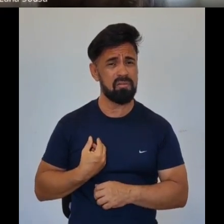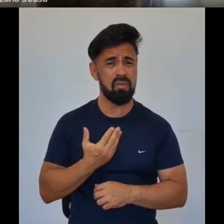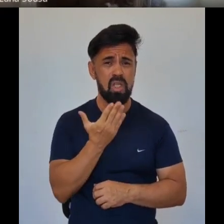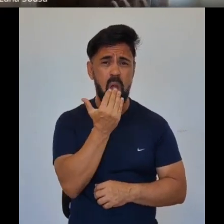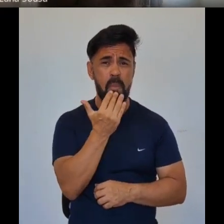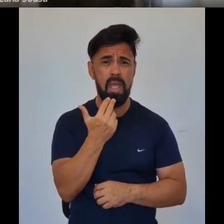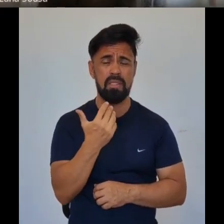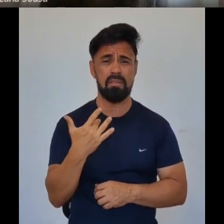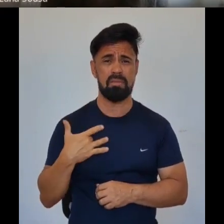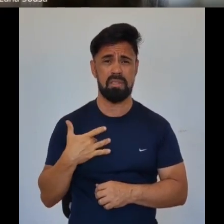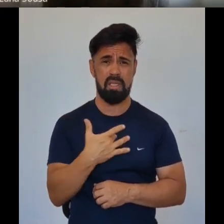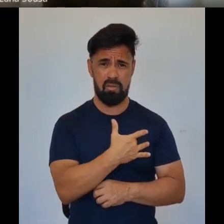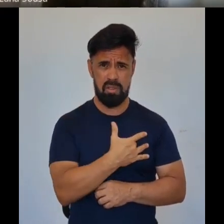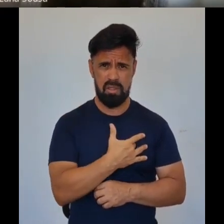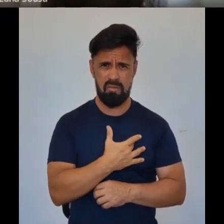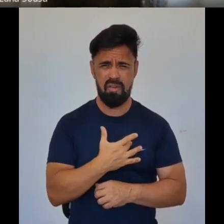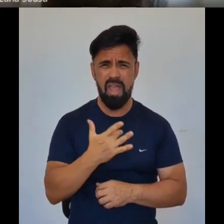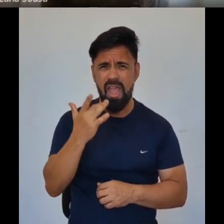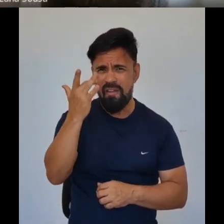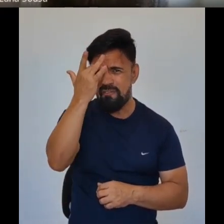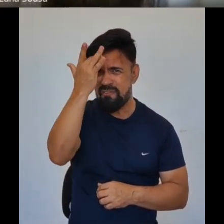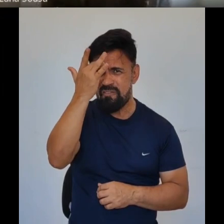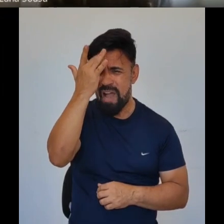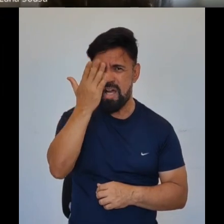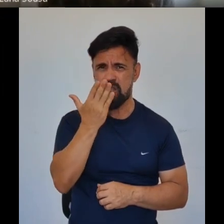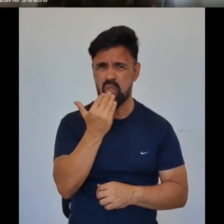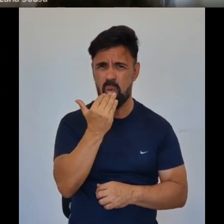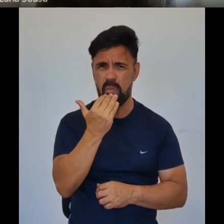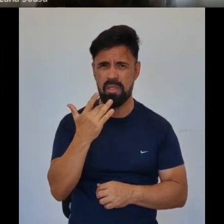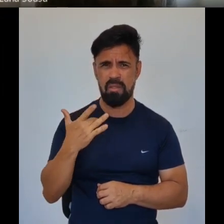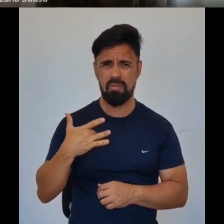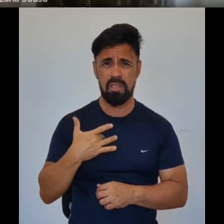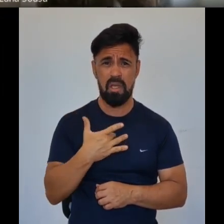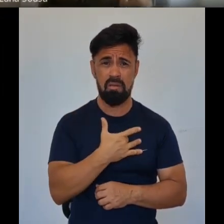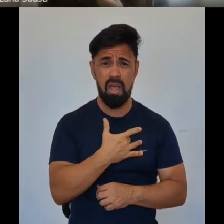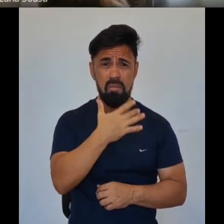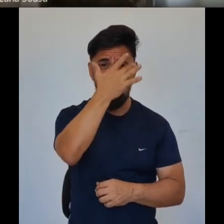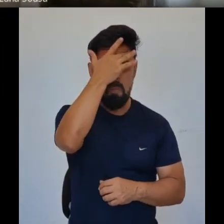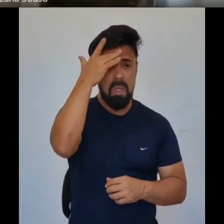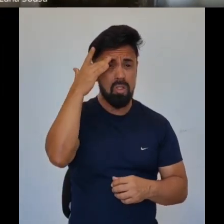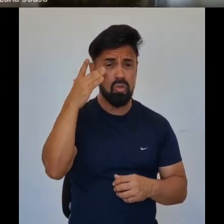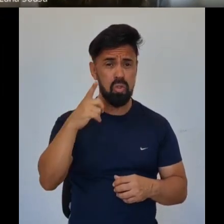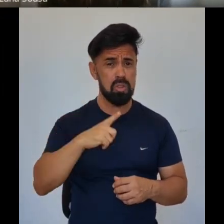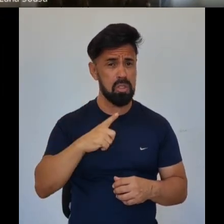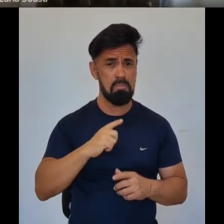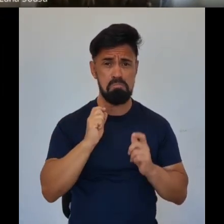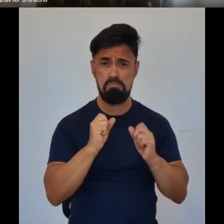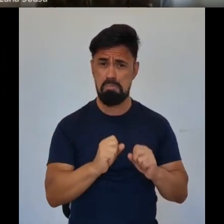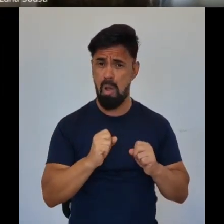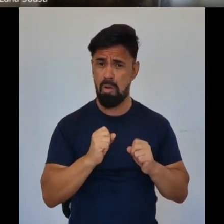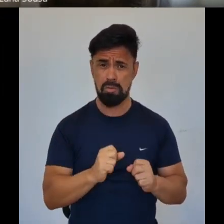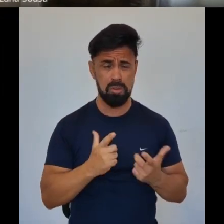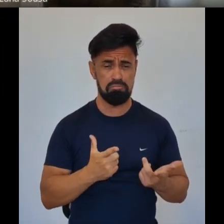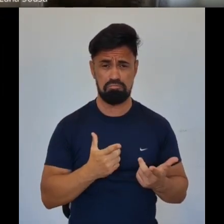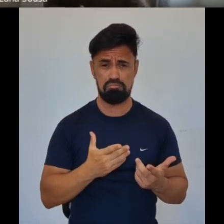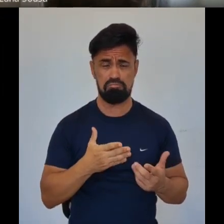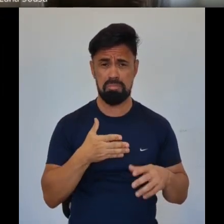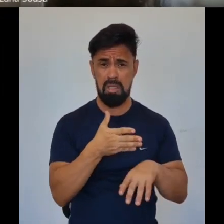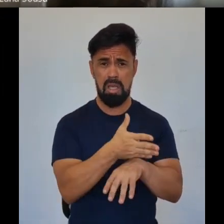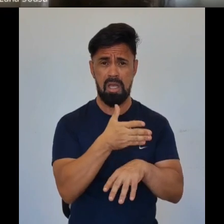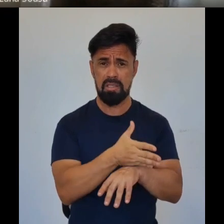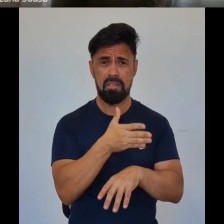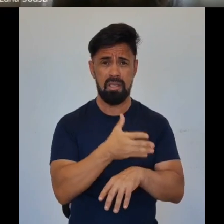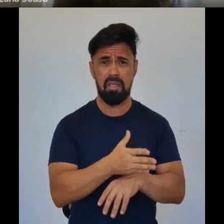essa pessoa toma essas escolhas mediante as oportunidades que ela tem de vida? Vou falar um pouco da alimentação saudável. É fácil a